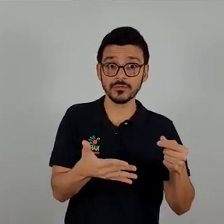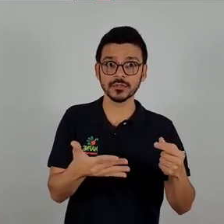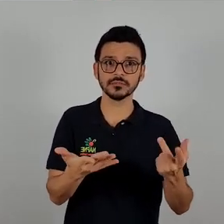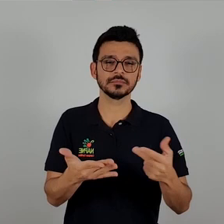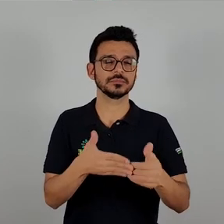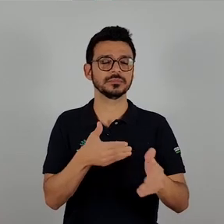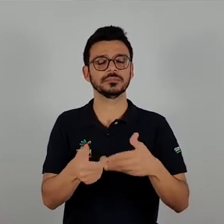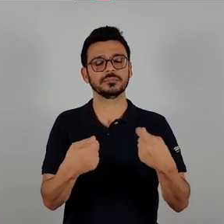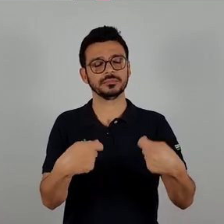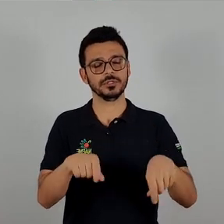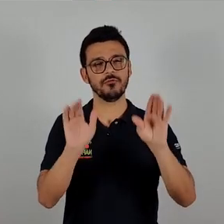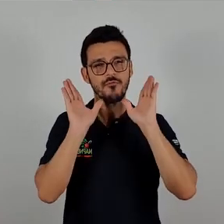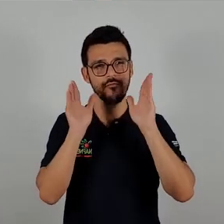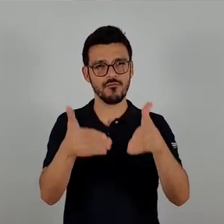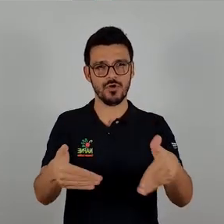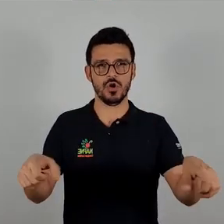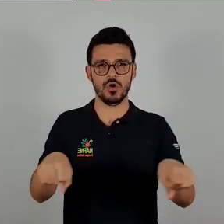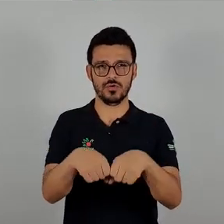meus semelhantes.